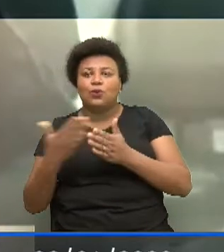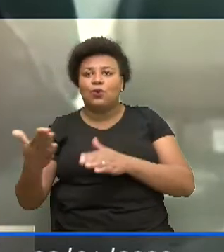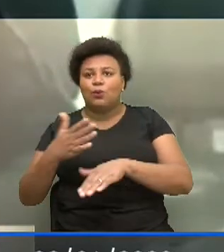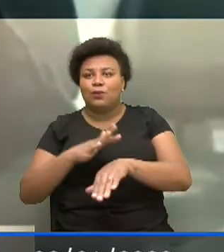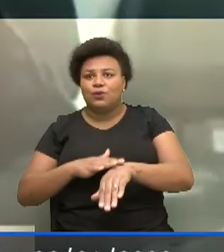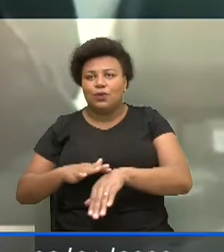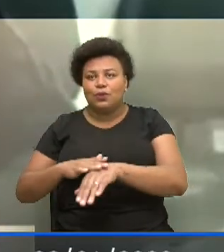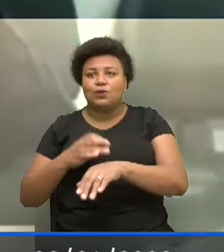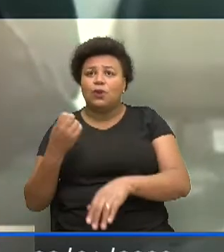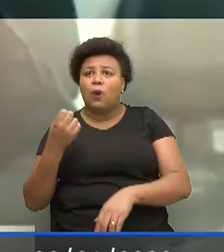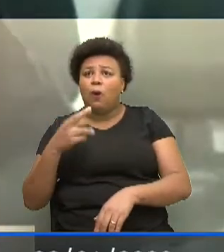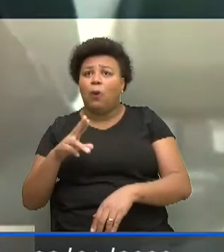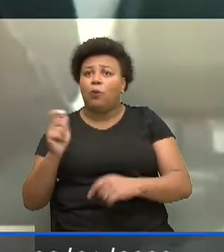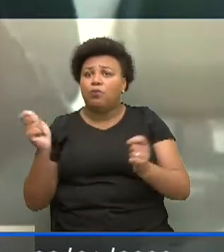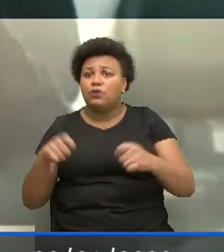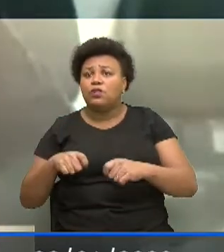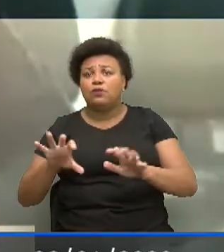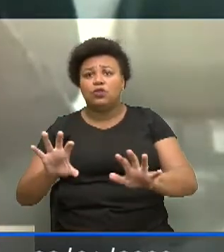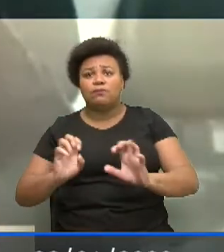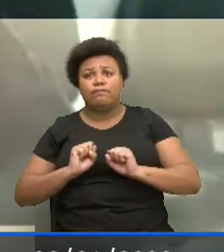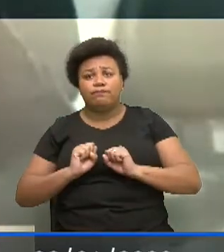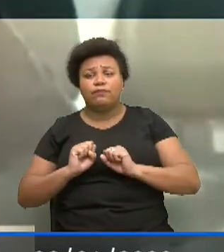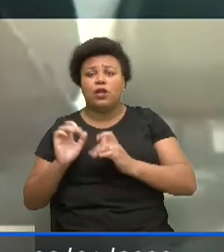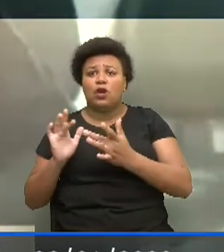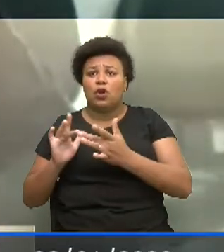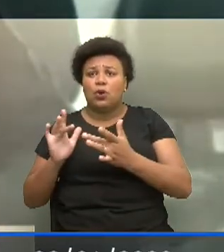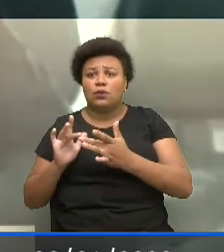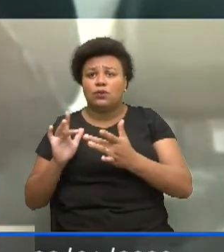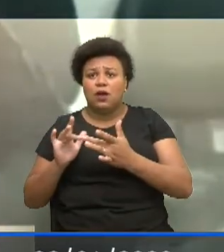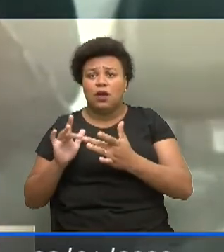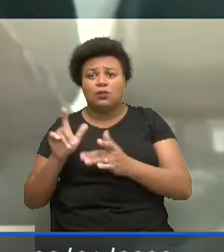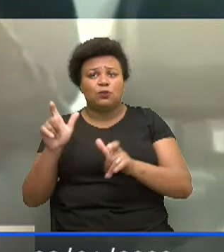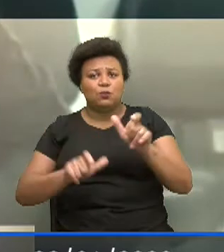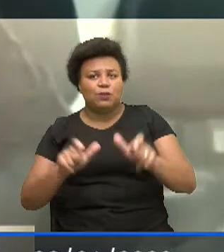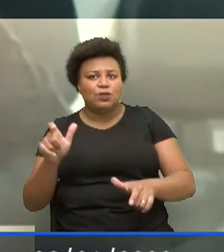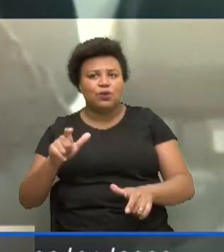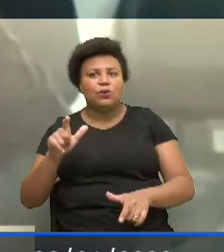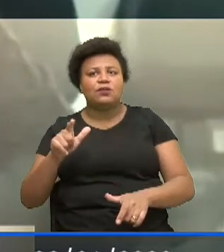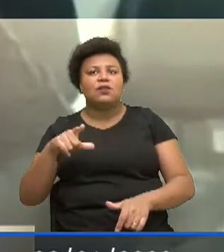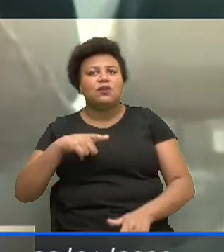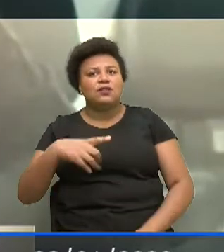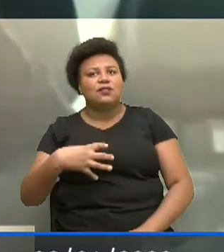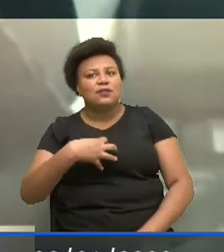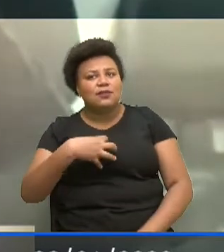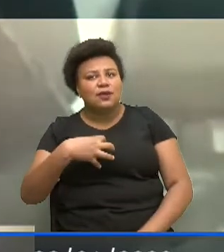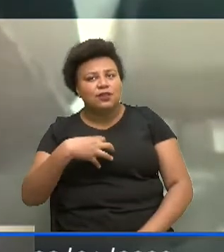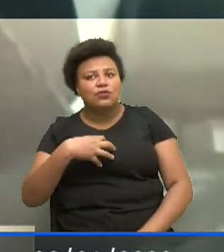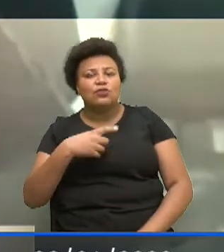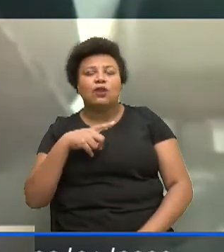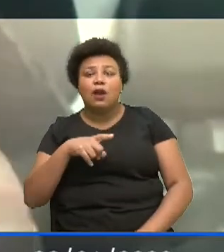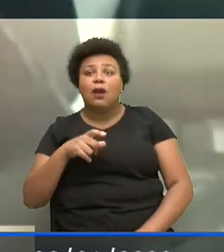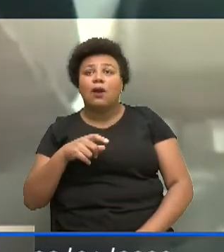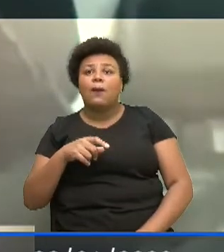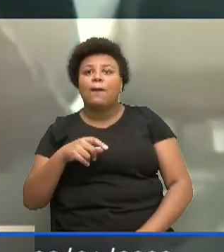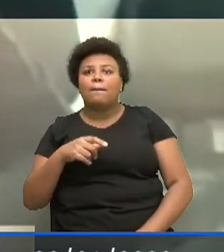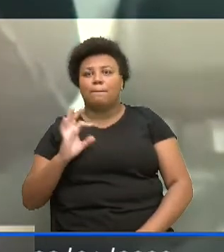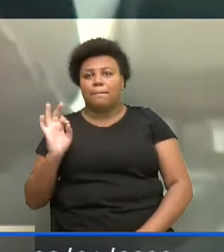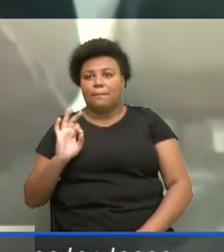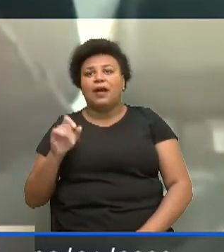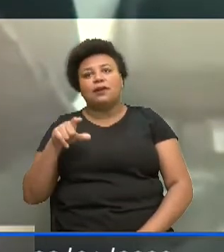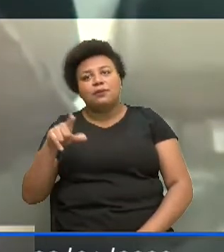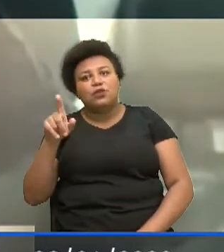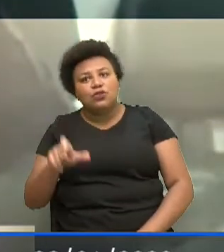doença ou do possível contato, no caso de pessoas assintomáticas, com uma pessoa sintomática